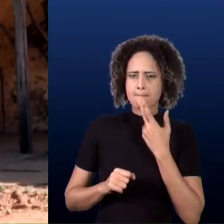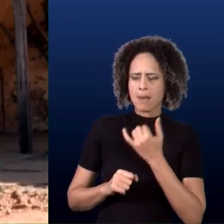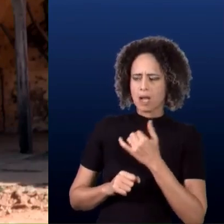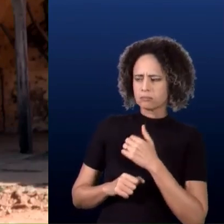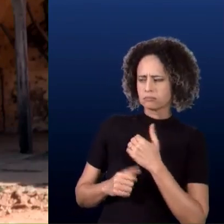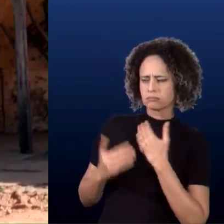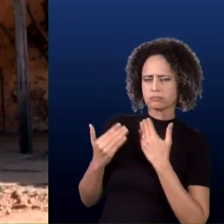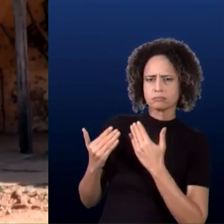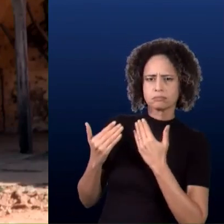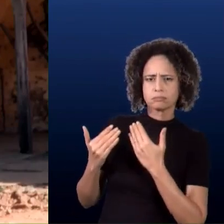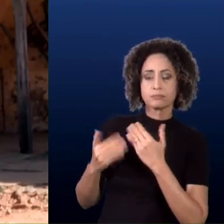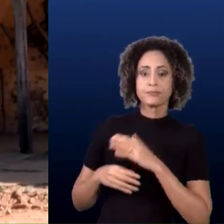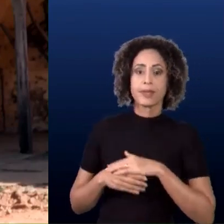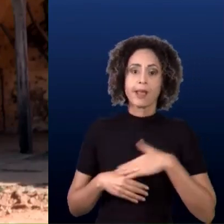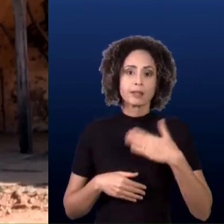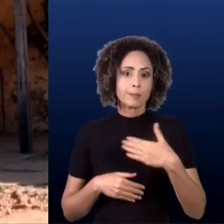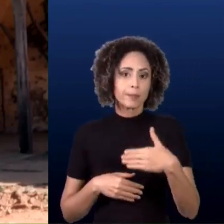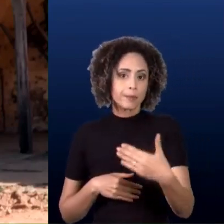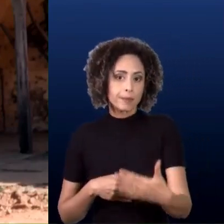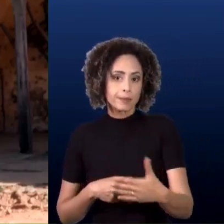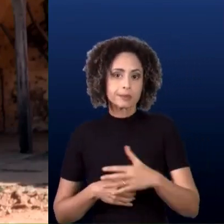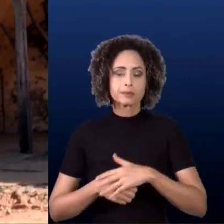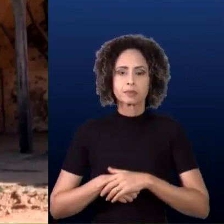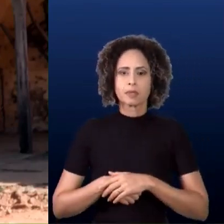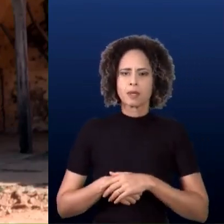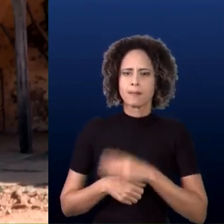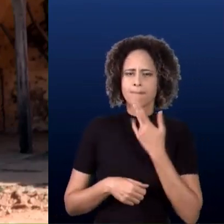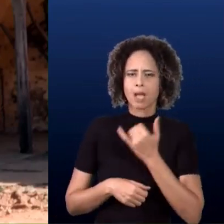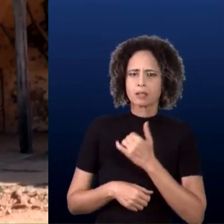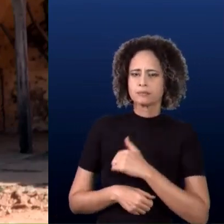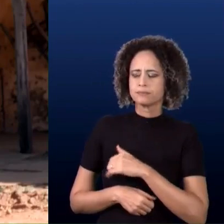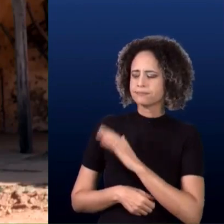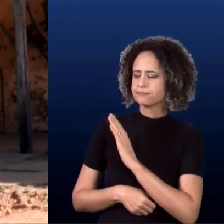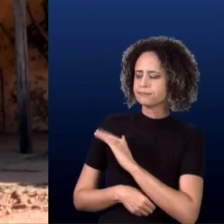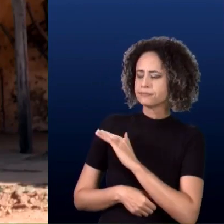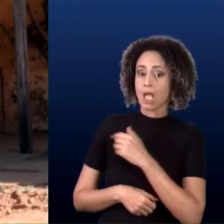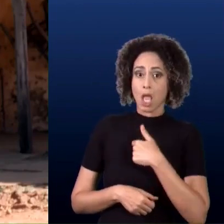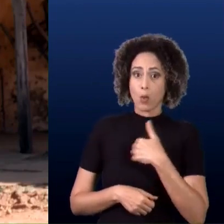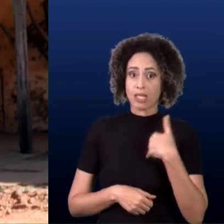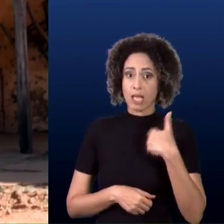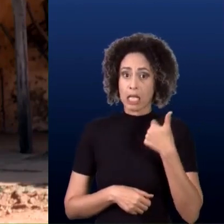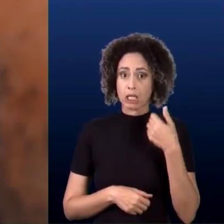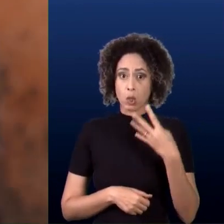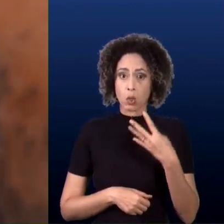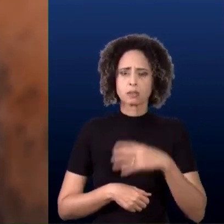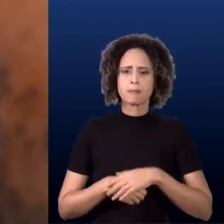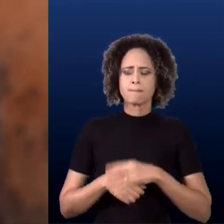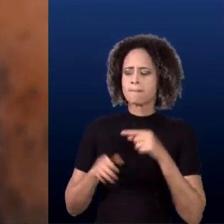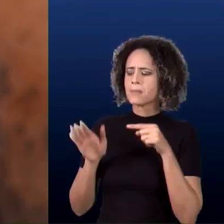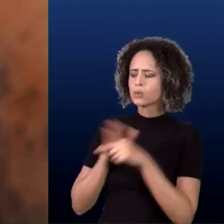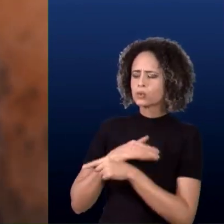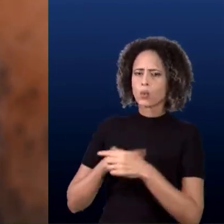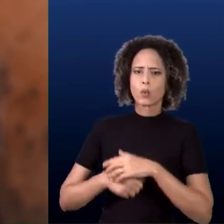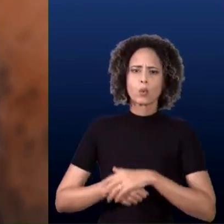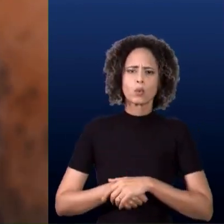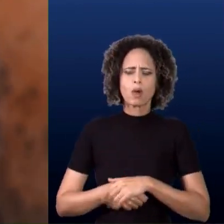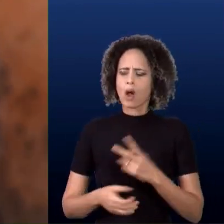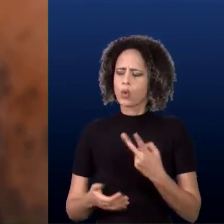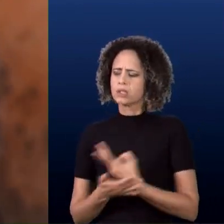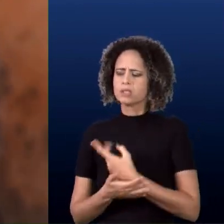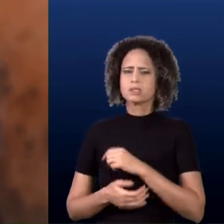pai começou a desconfiar. E um belo dia ele chegou para mim, eu com 14 anos, e